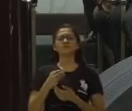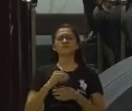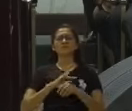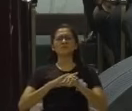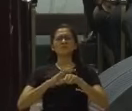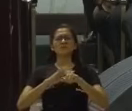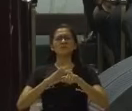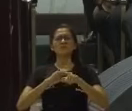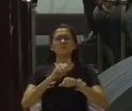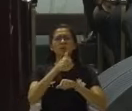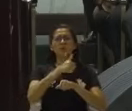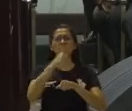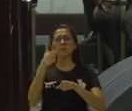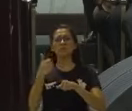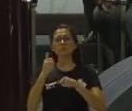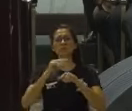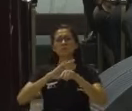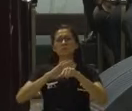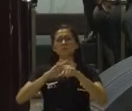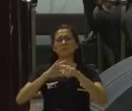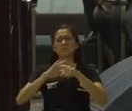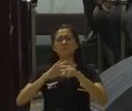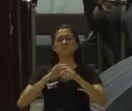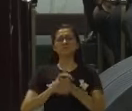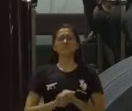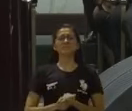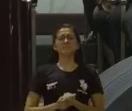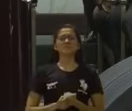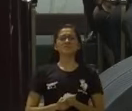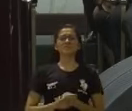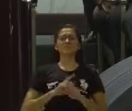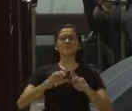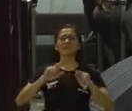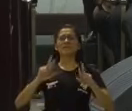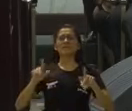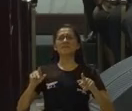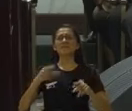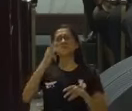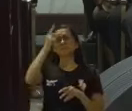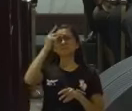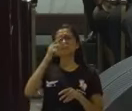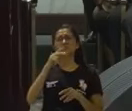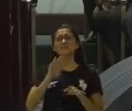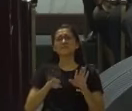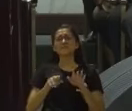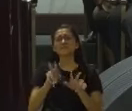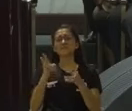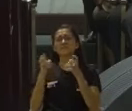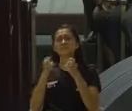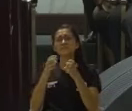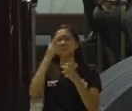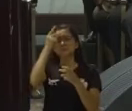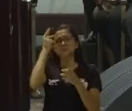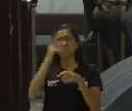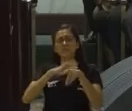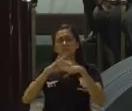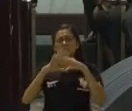eu vendo pessoas sendo curadas através das ministrações que eu